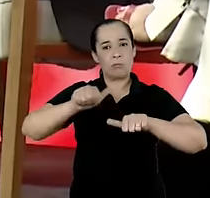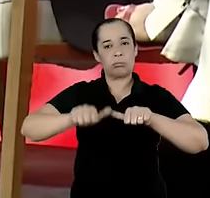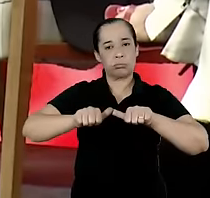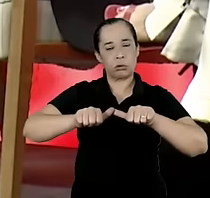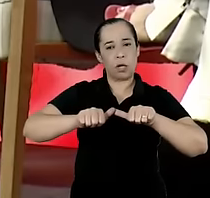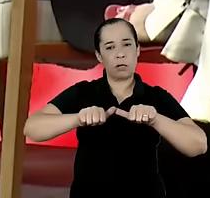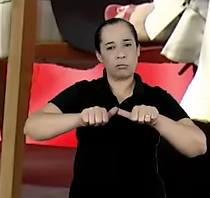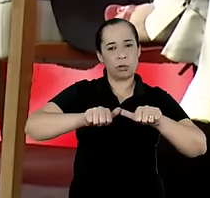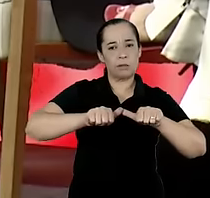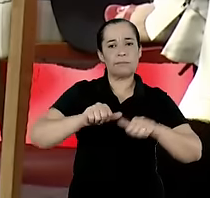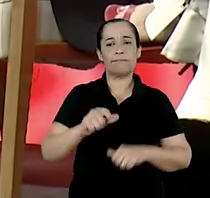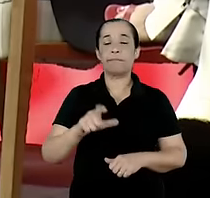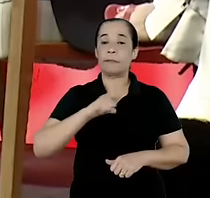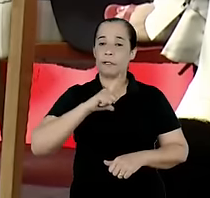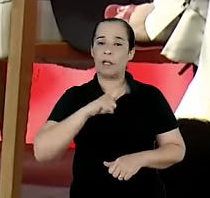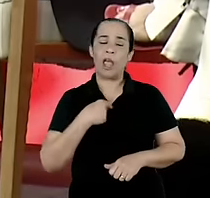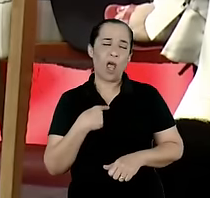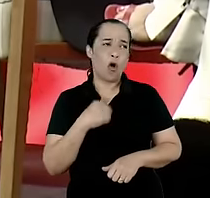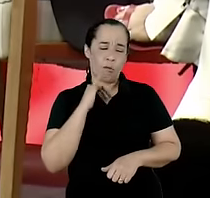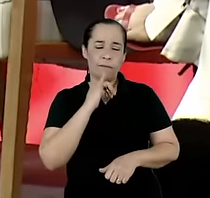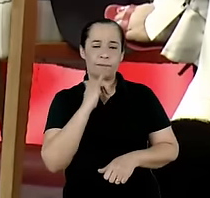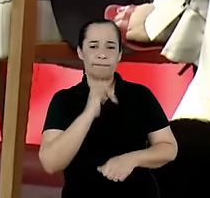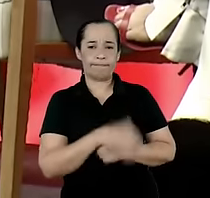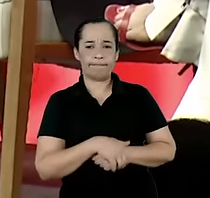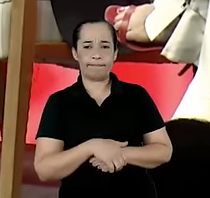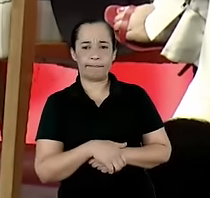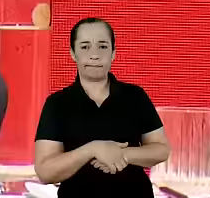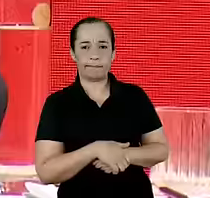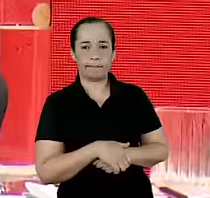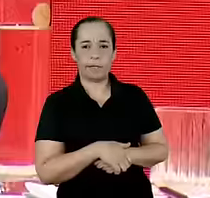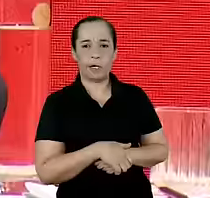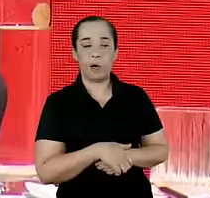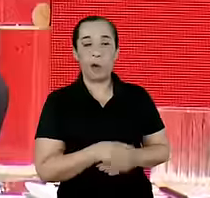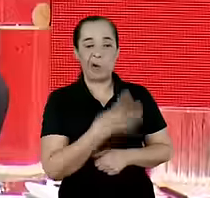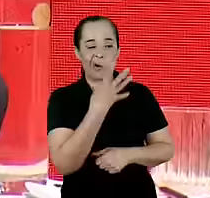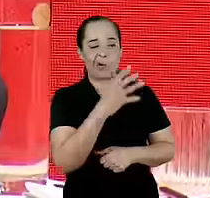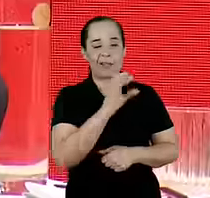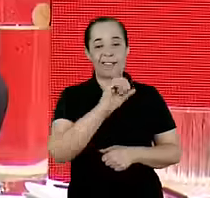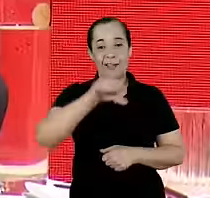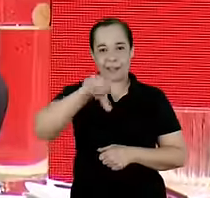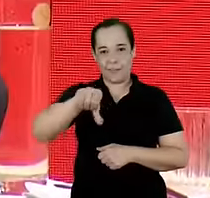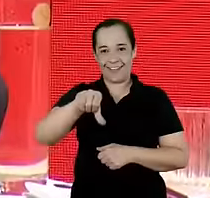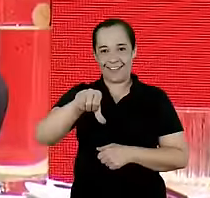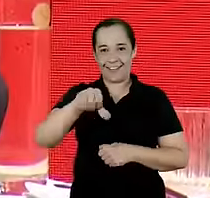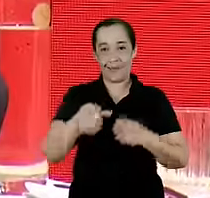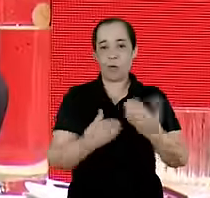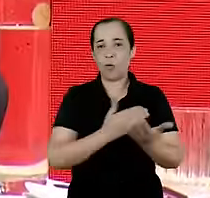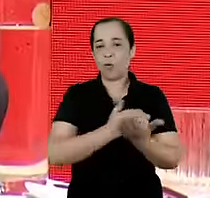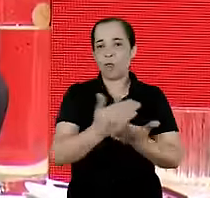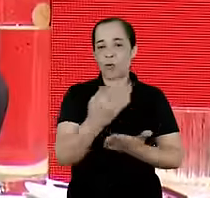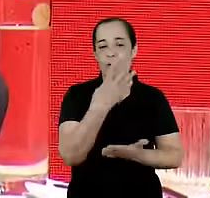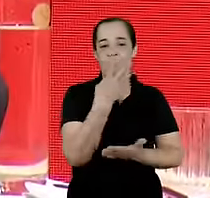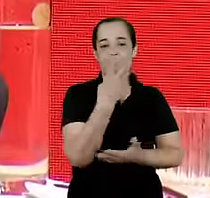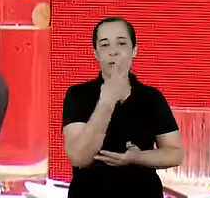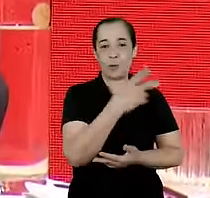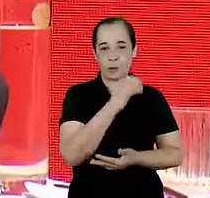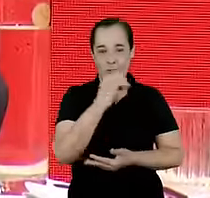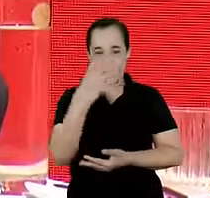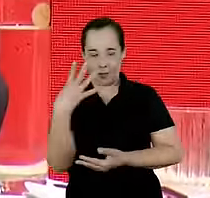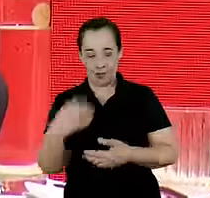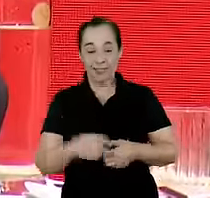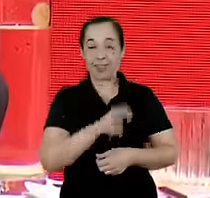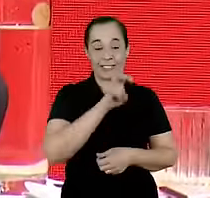que eh quando a gente olha para eh 409 ela foi implementada em 2004 a 555 em